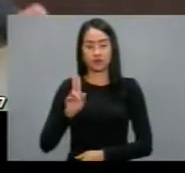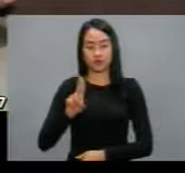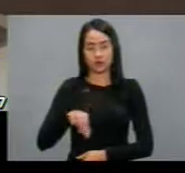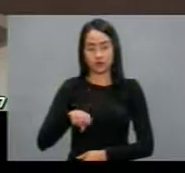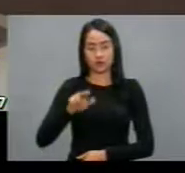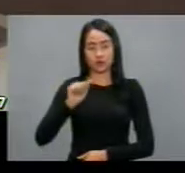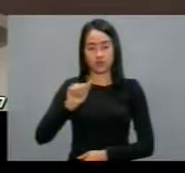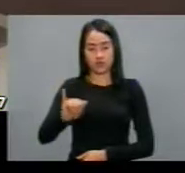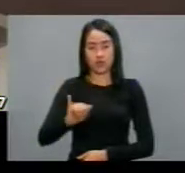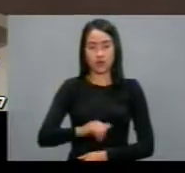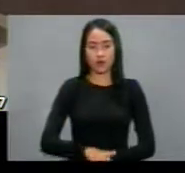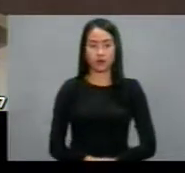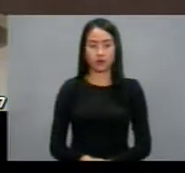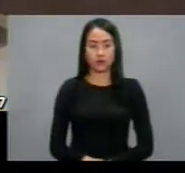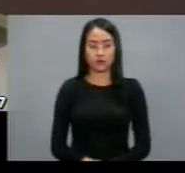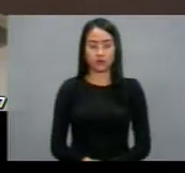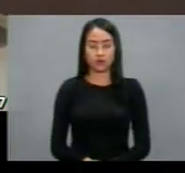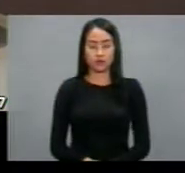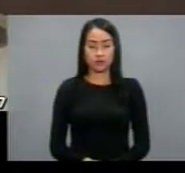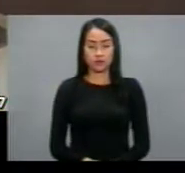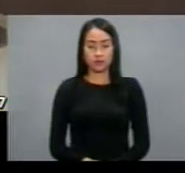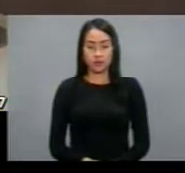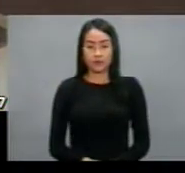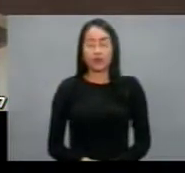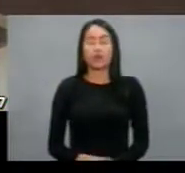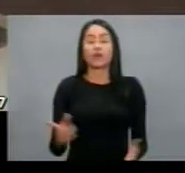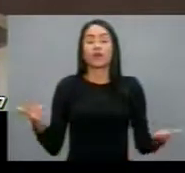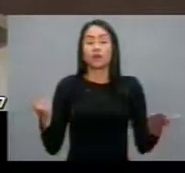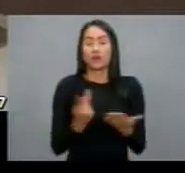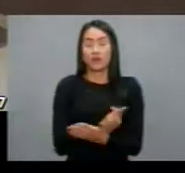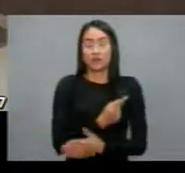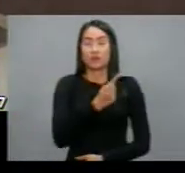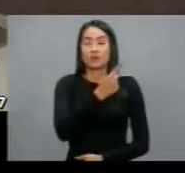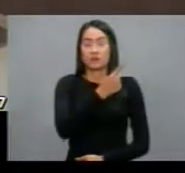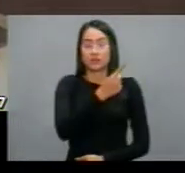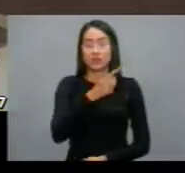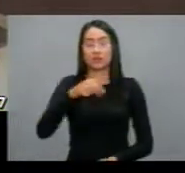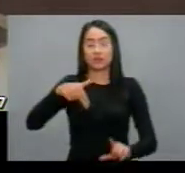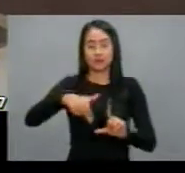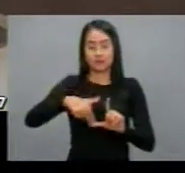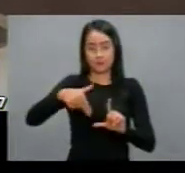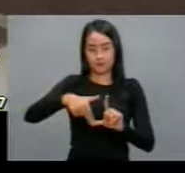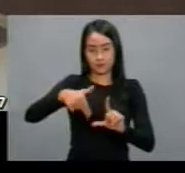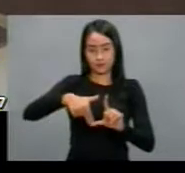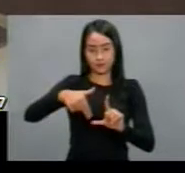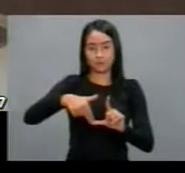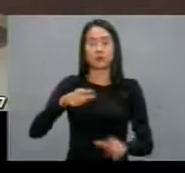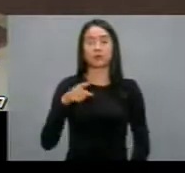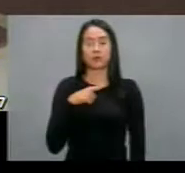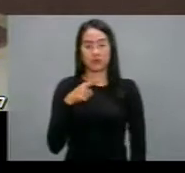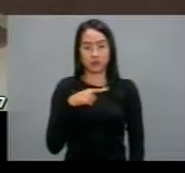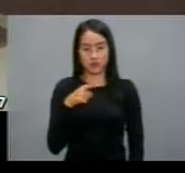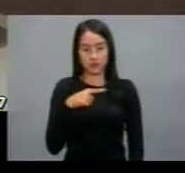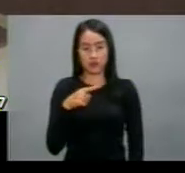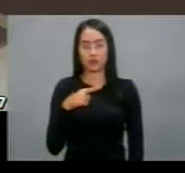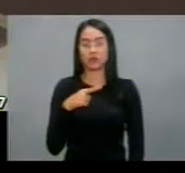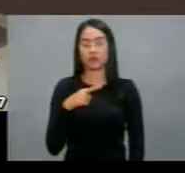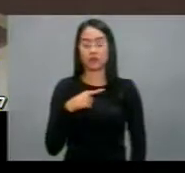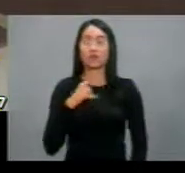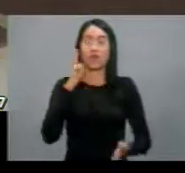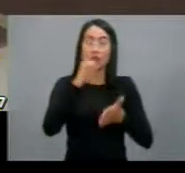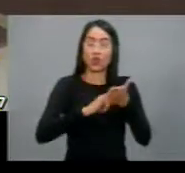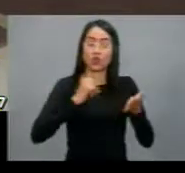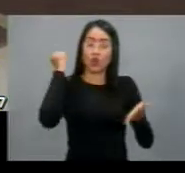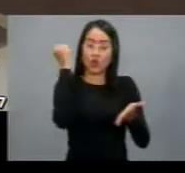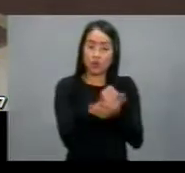FUNAI do Ceará, o que está acontecendo em Limoeiro, com essa ordem de reintegração de posse e despejo